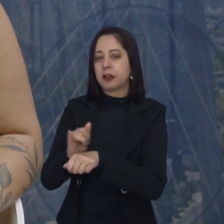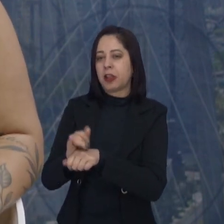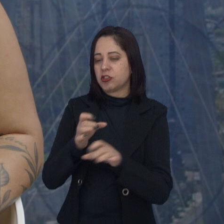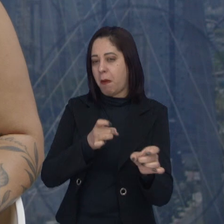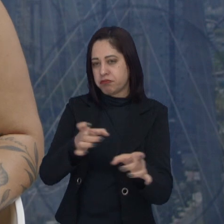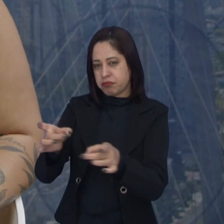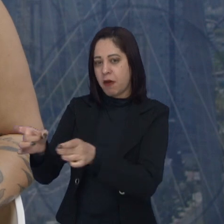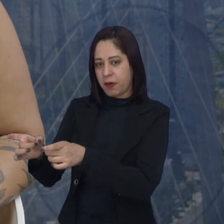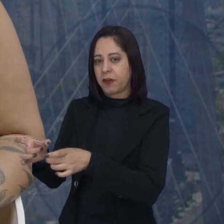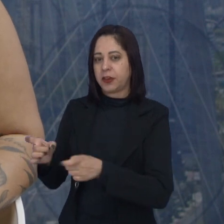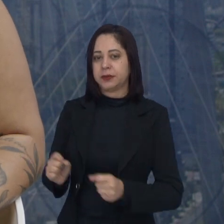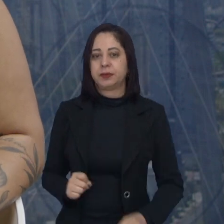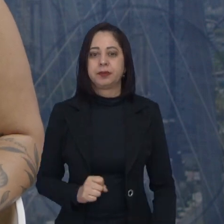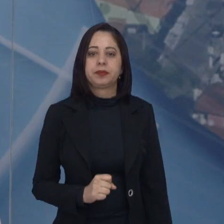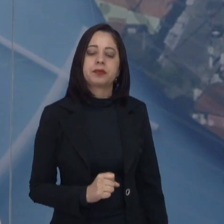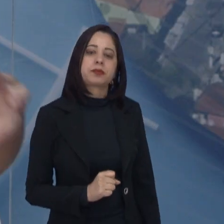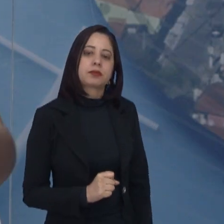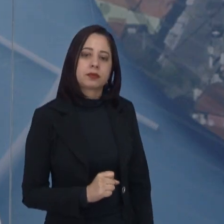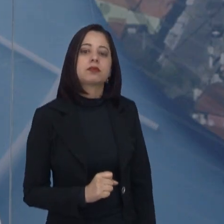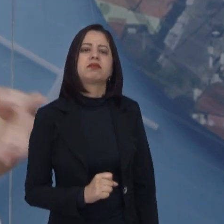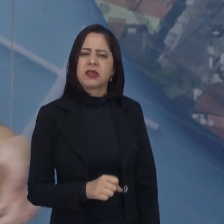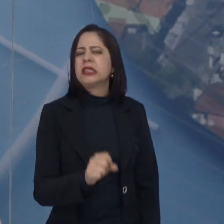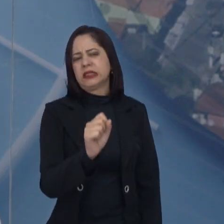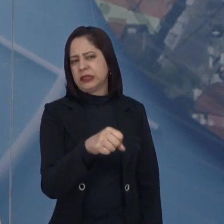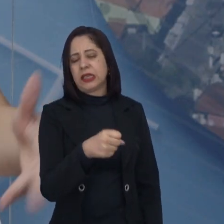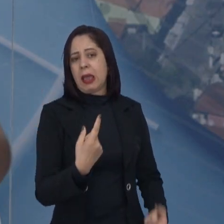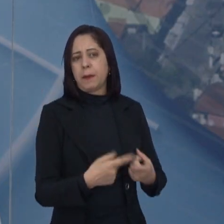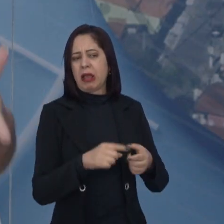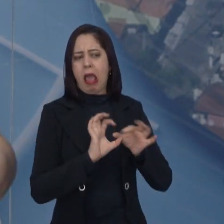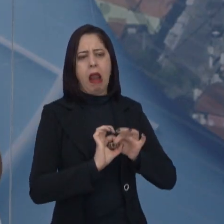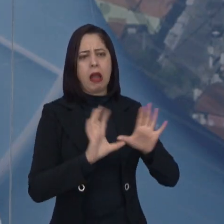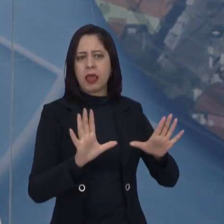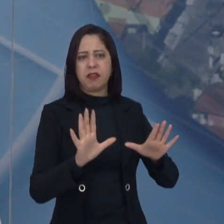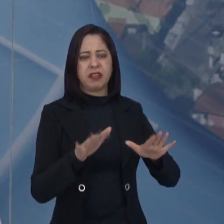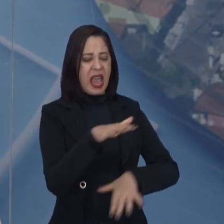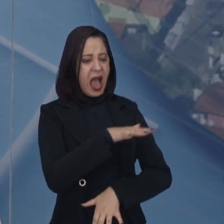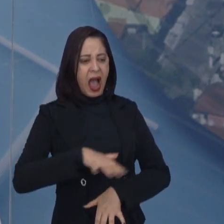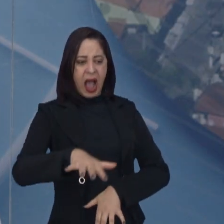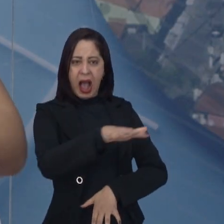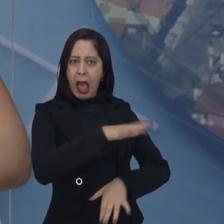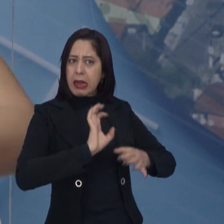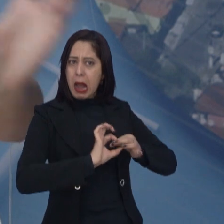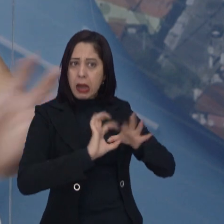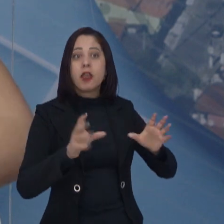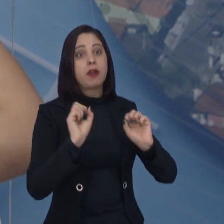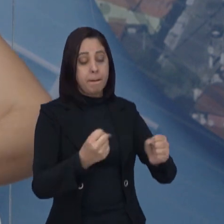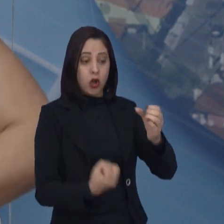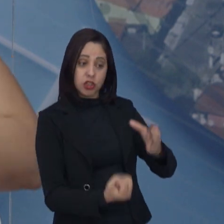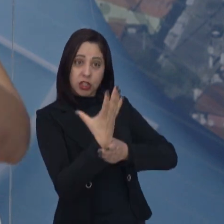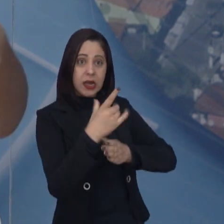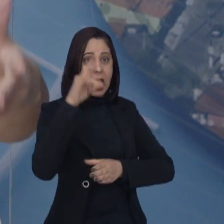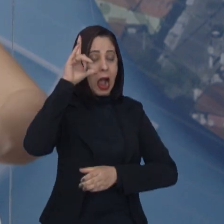até como você citou no dado aí. E democrático também, né? Porque para qualquer área, né, você com o seu negócio ali também você